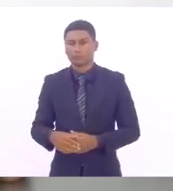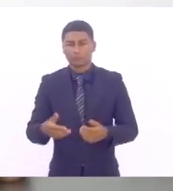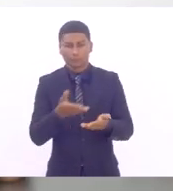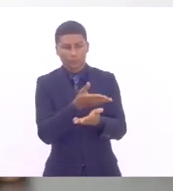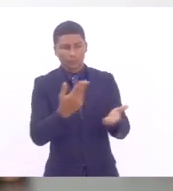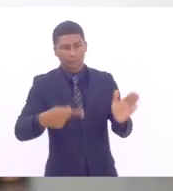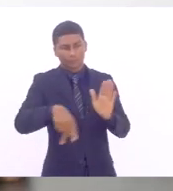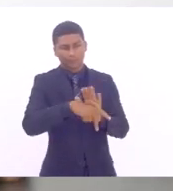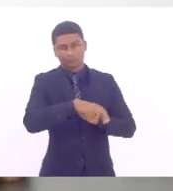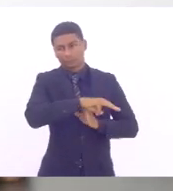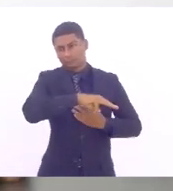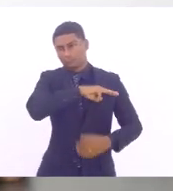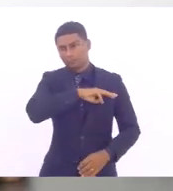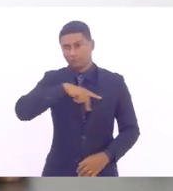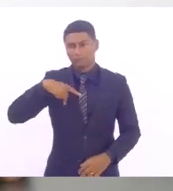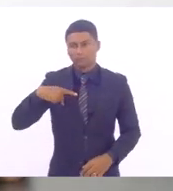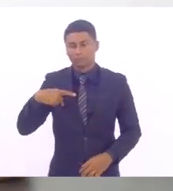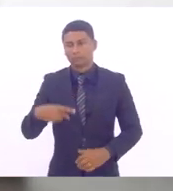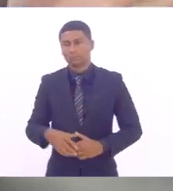Ministério Público,